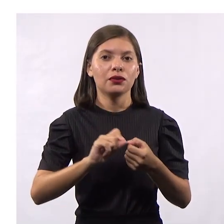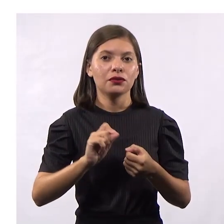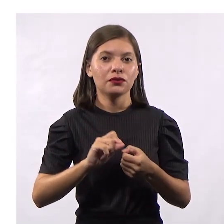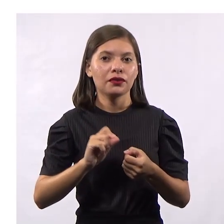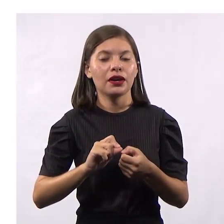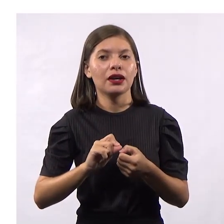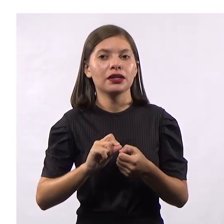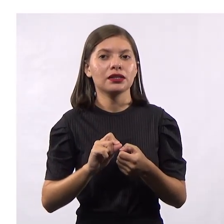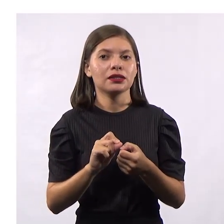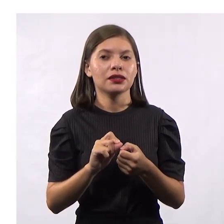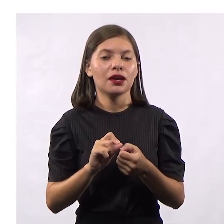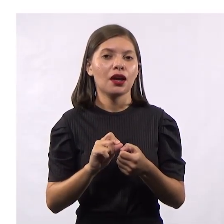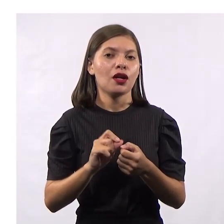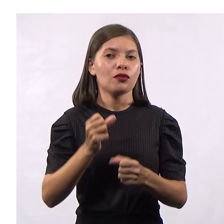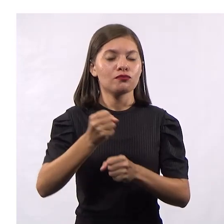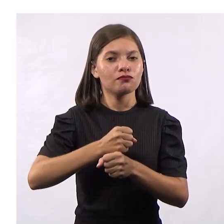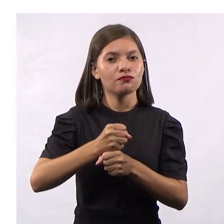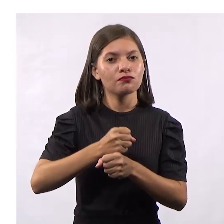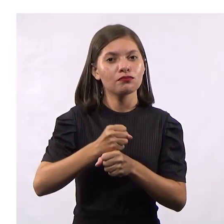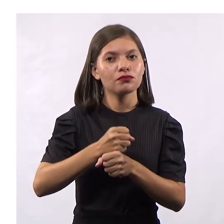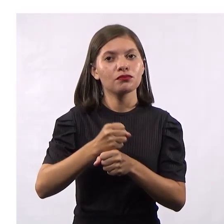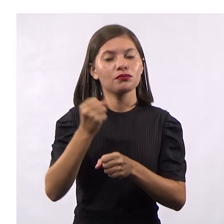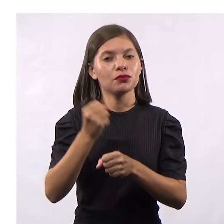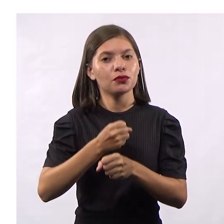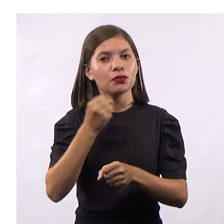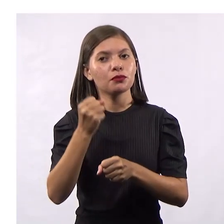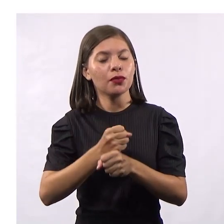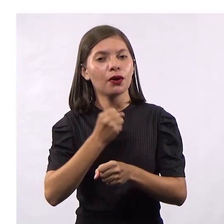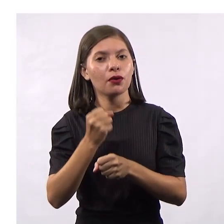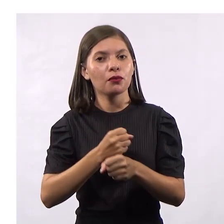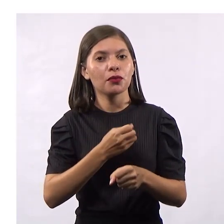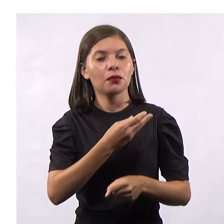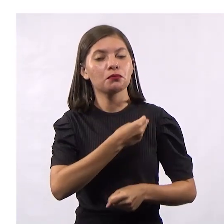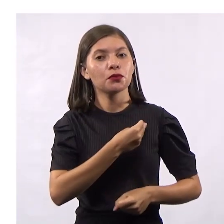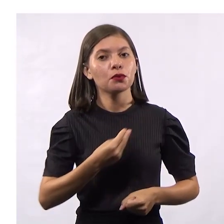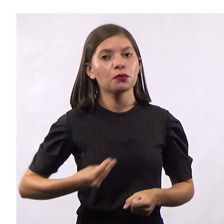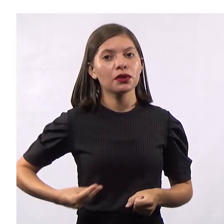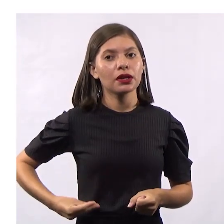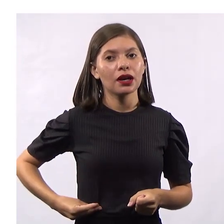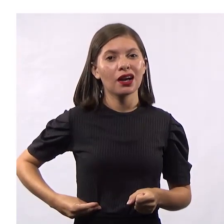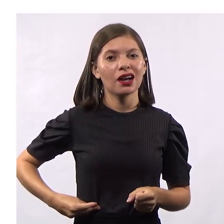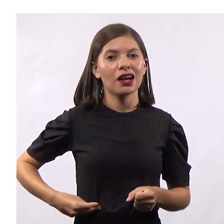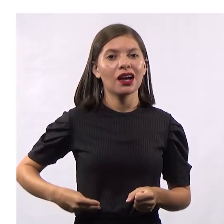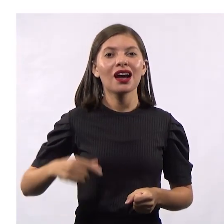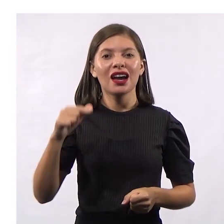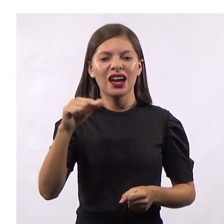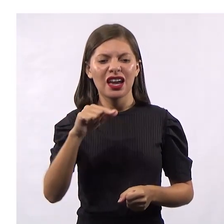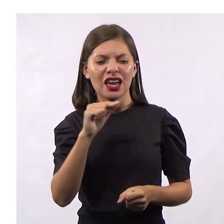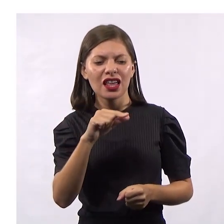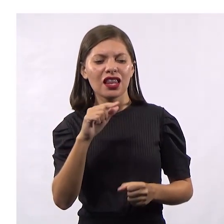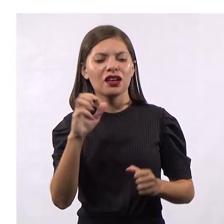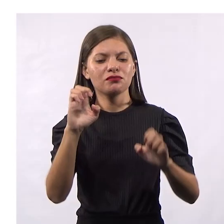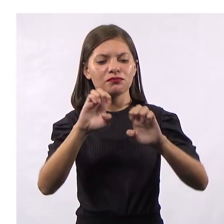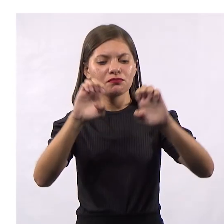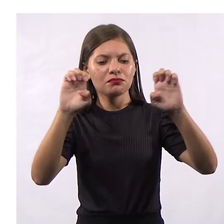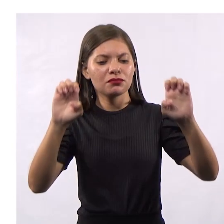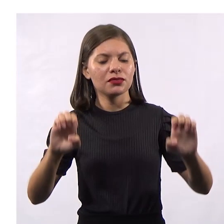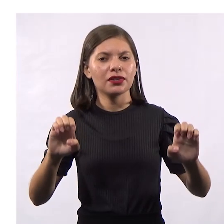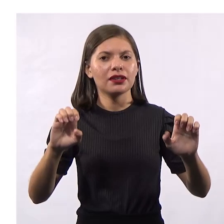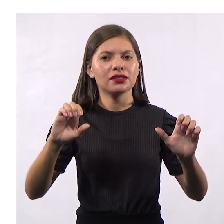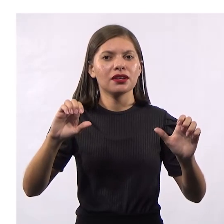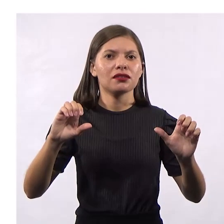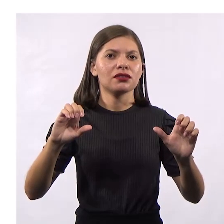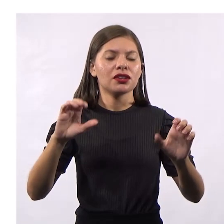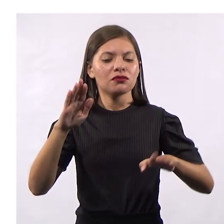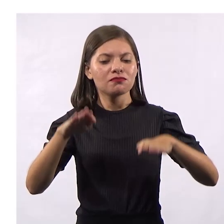obra pública, né? Então, ela mesma, num fato da administração, ela mesma gera o desequilíbrio